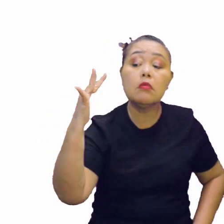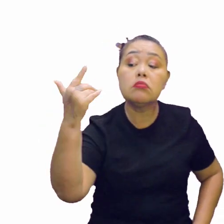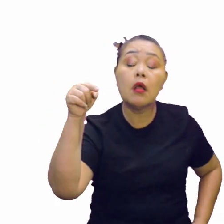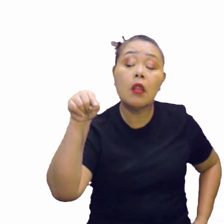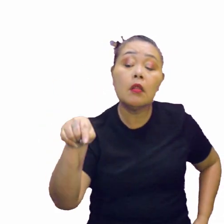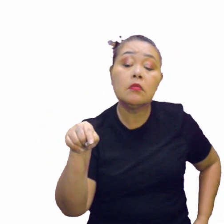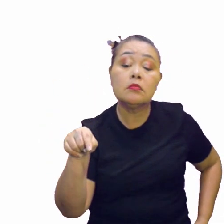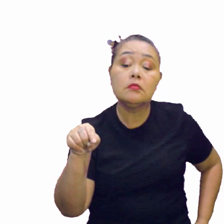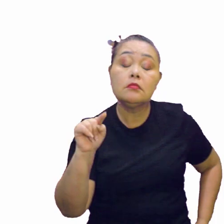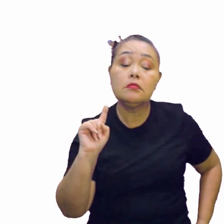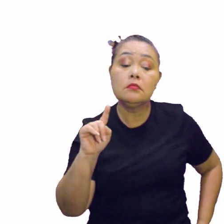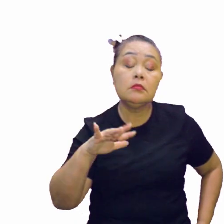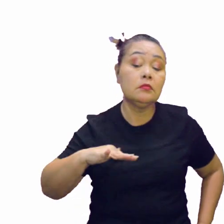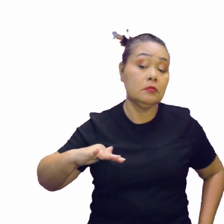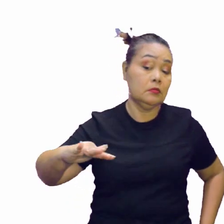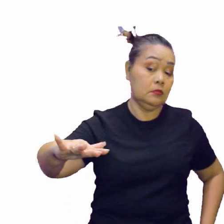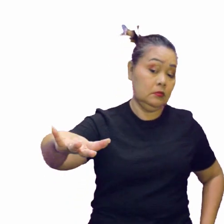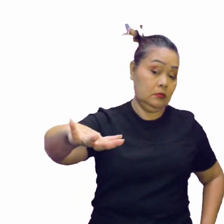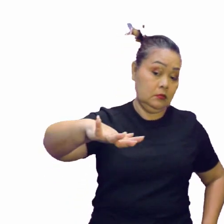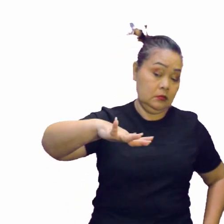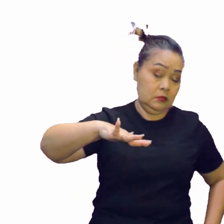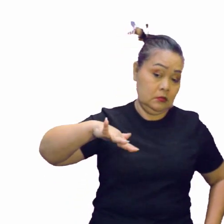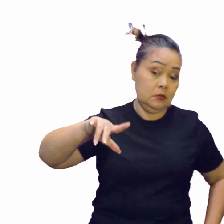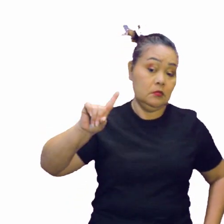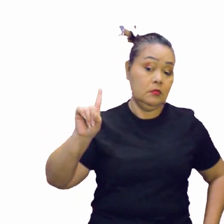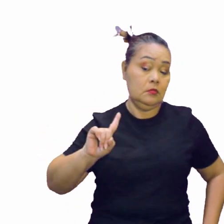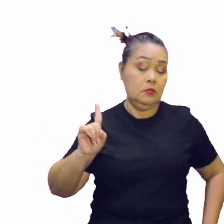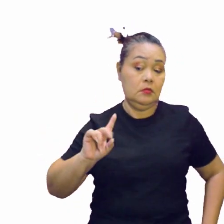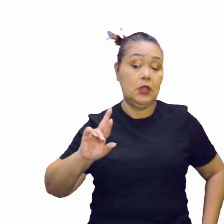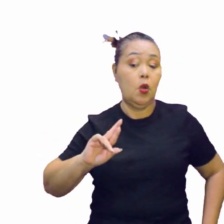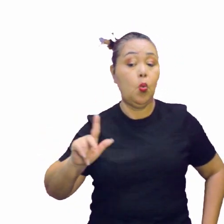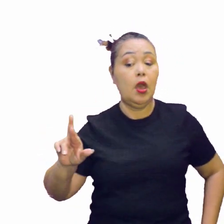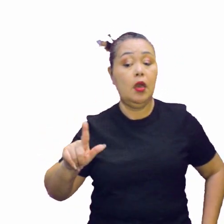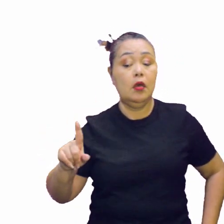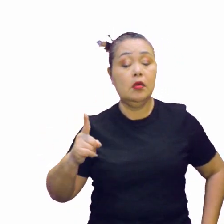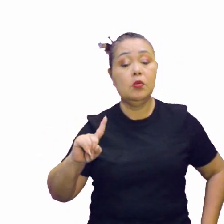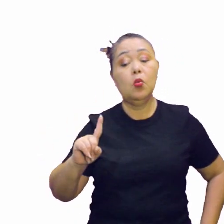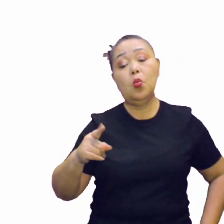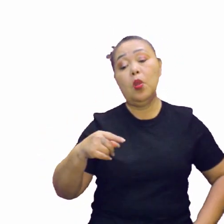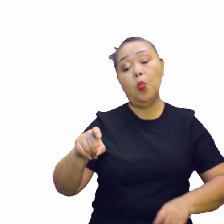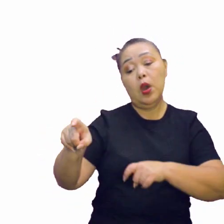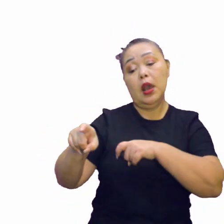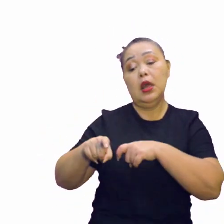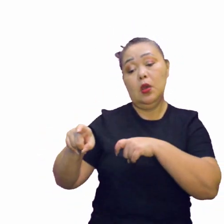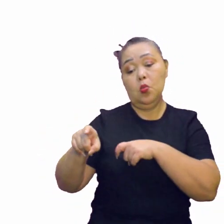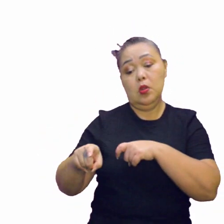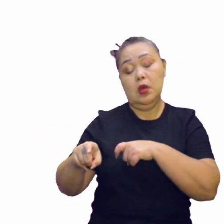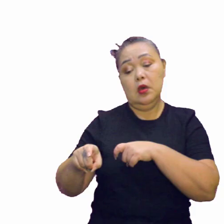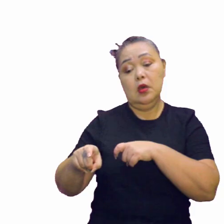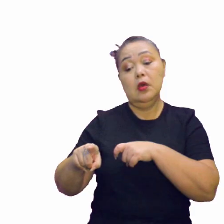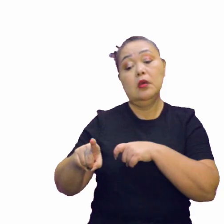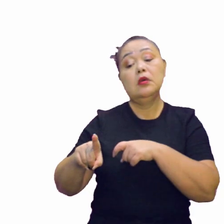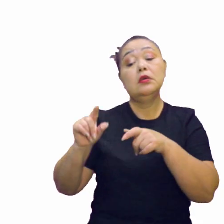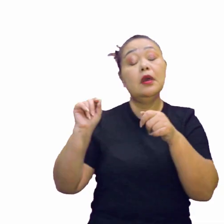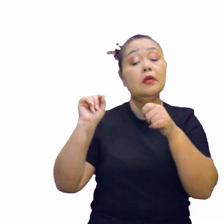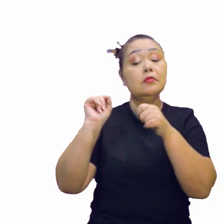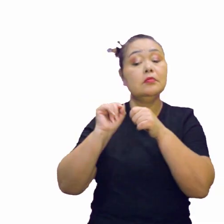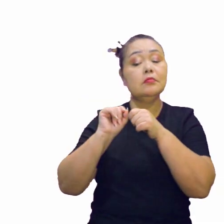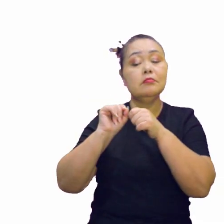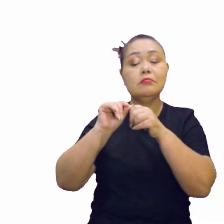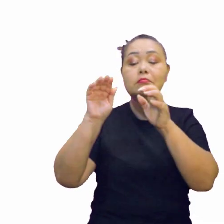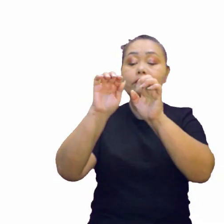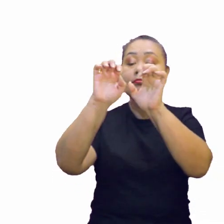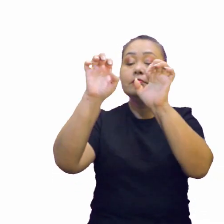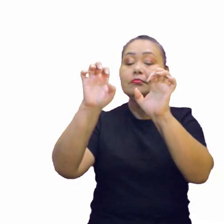um ambiente florestal, não é um ambiente agrícola. E aí você faz o levantamento da estrutura,